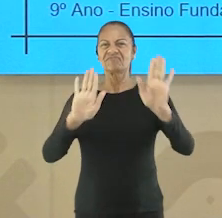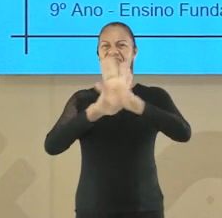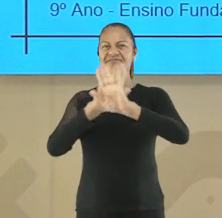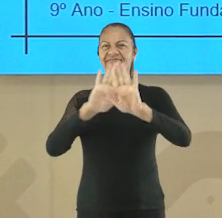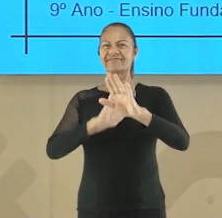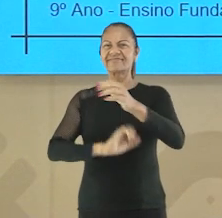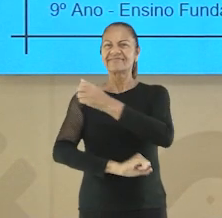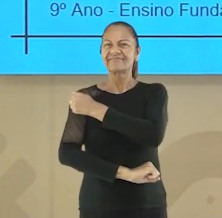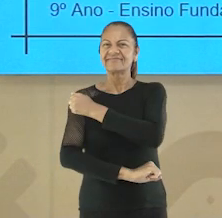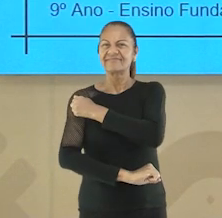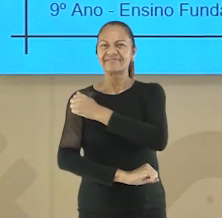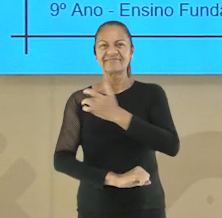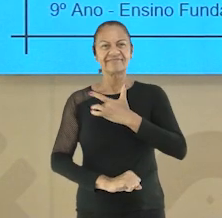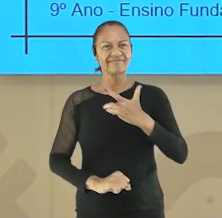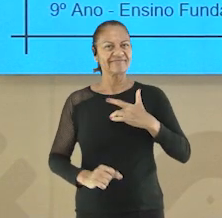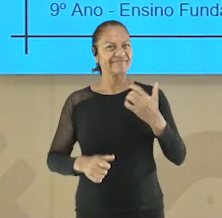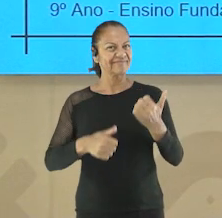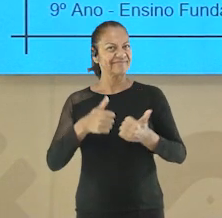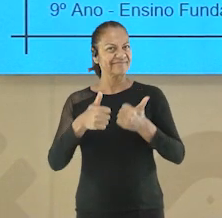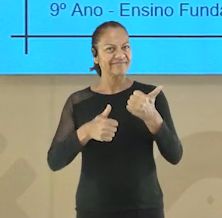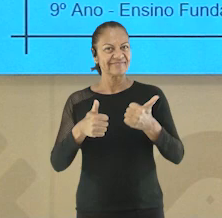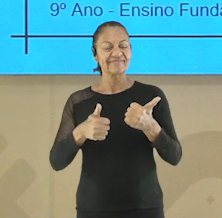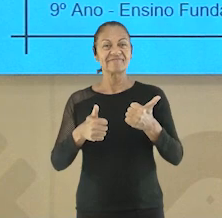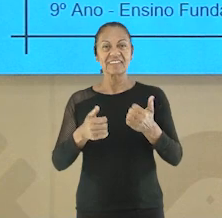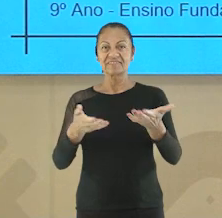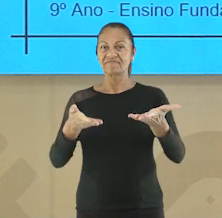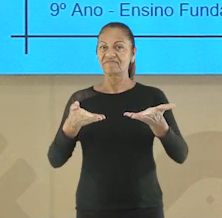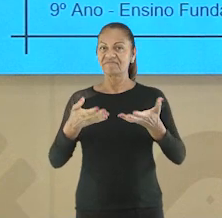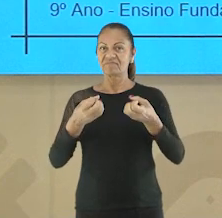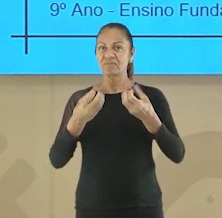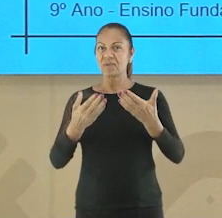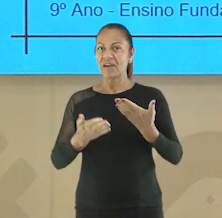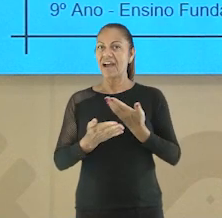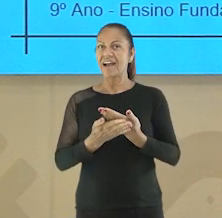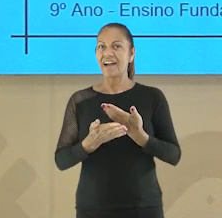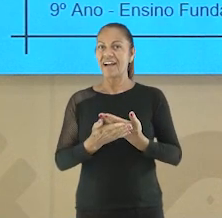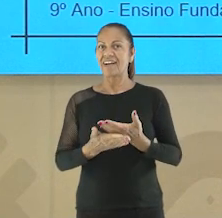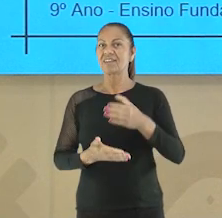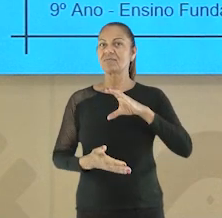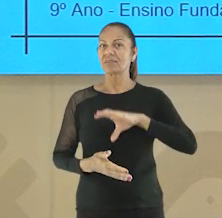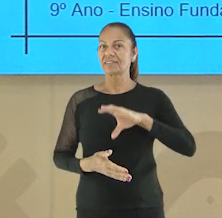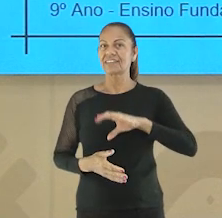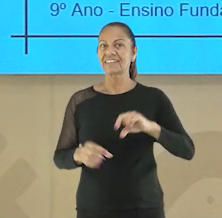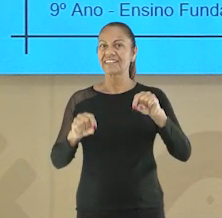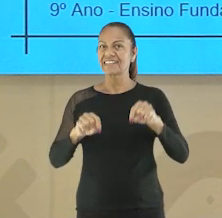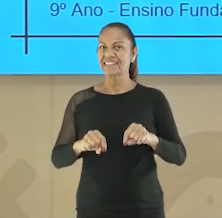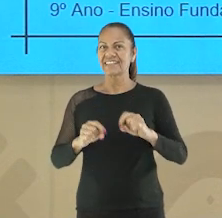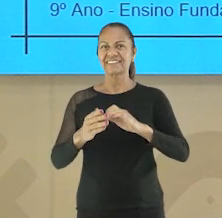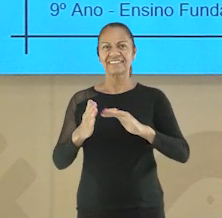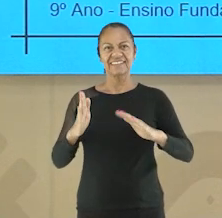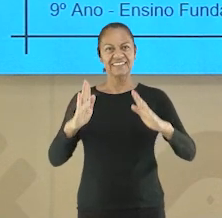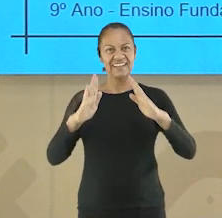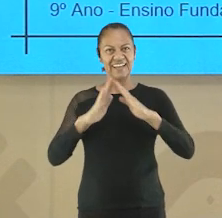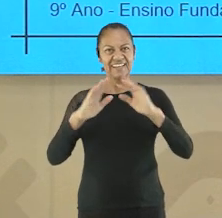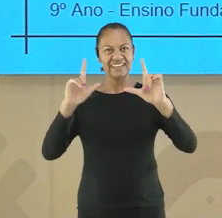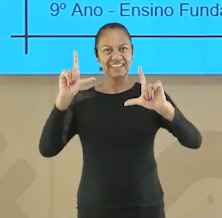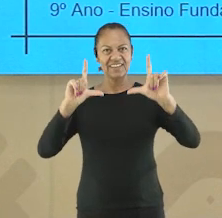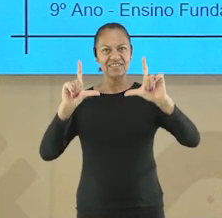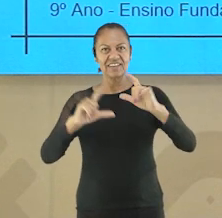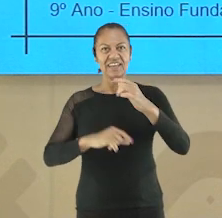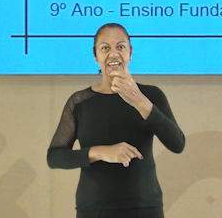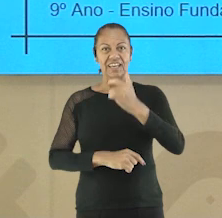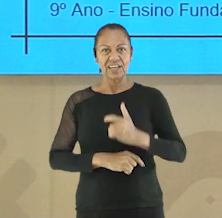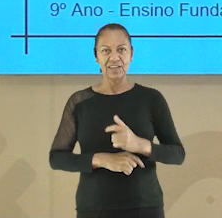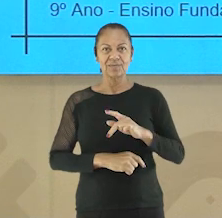Olá, estudantes! Tudo bem com vocês? Sejam bem-vindos a mais uma aula de língua portuguesa aqui no Dever em Casa na TV. Eu